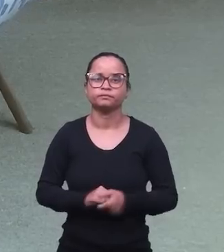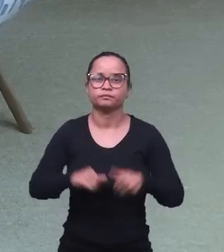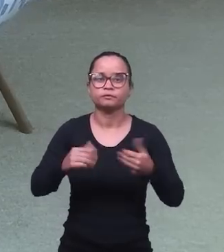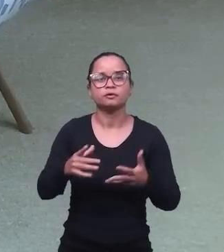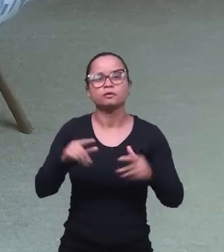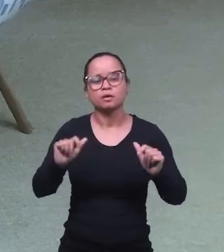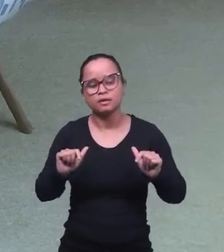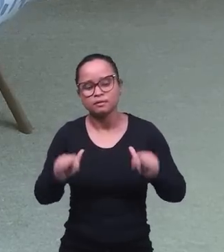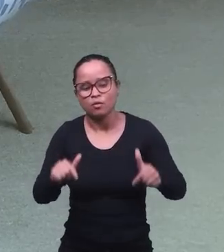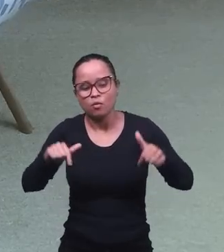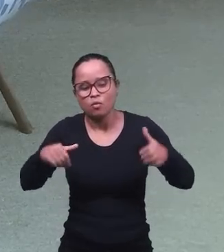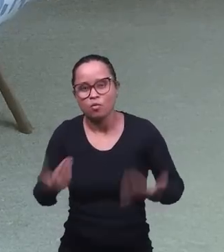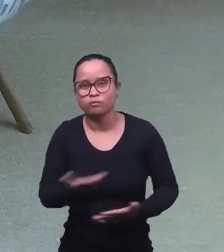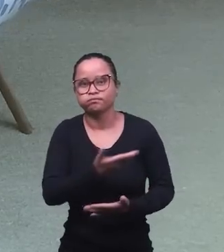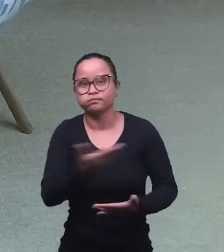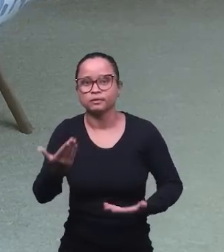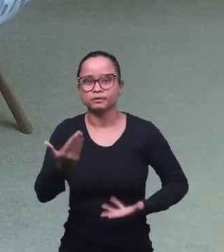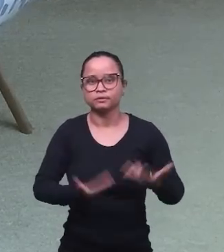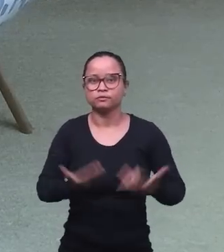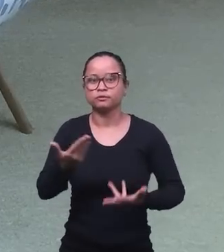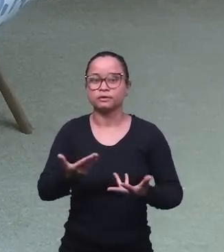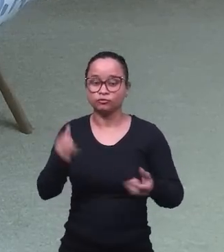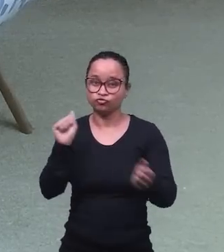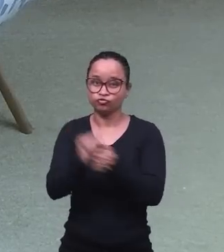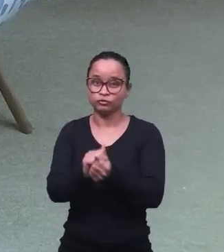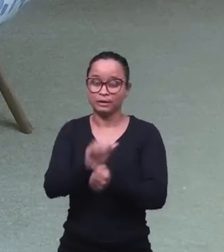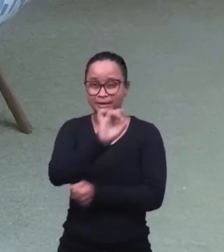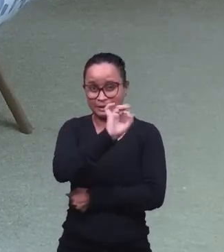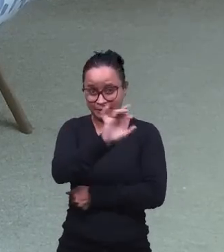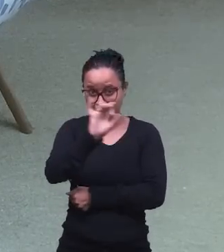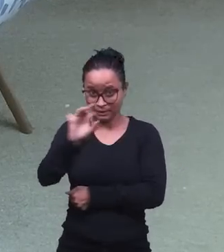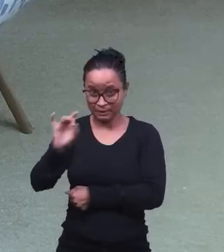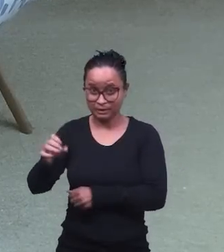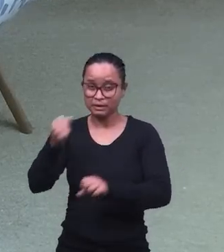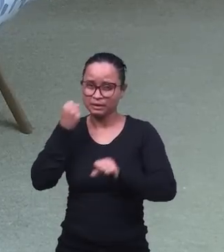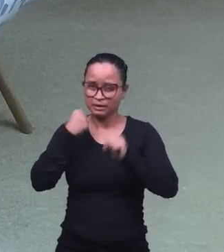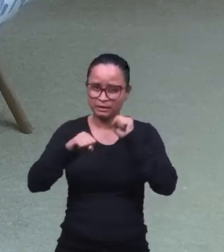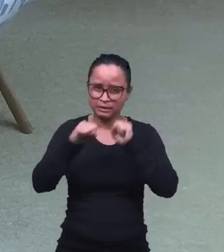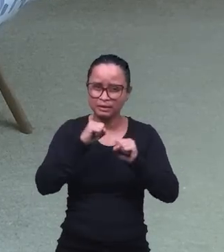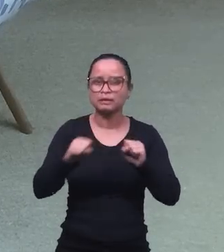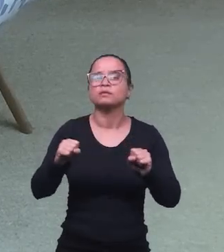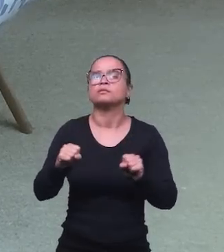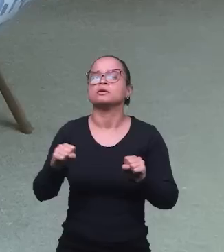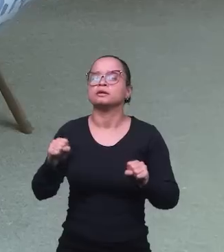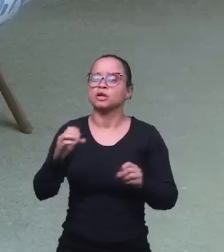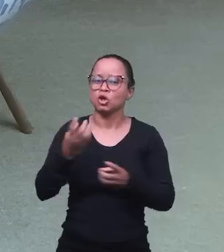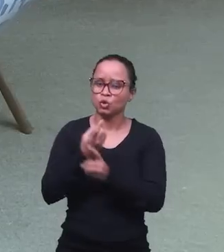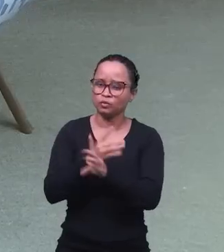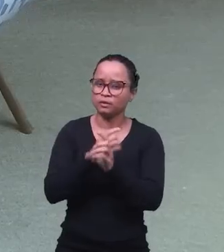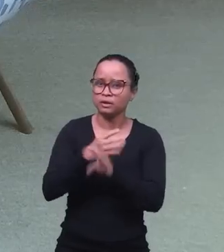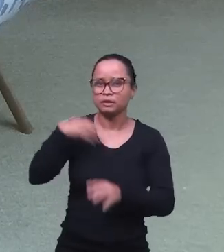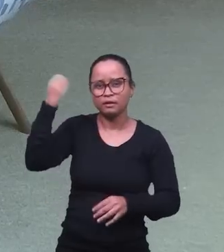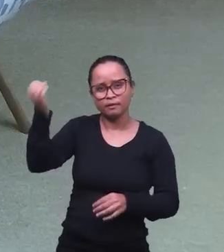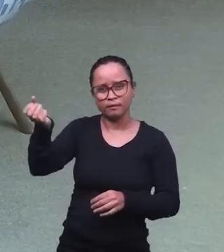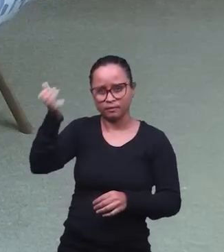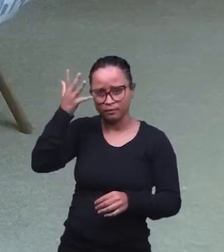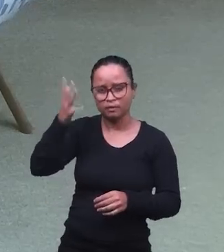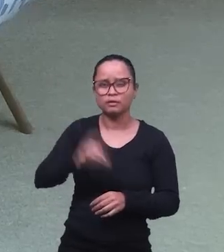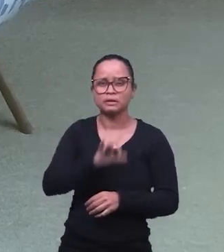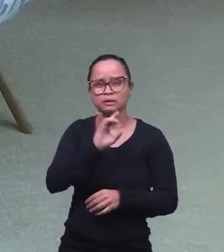fareis, pois, irmãos, quando vos ajuntais? Cada um de vós tem salmo, tem doutrina, tem